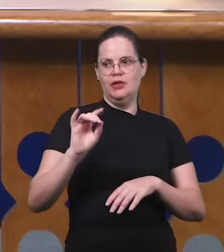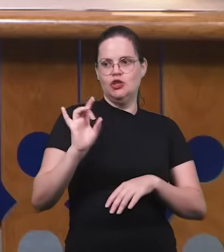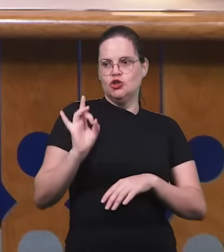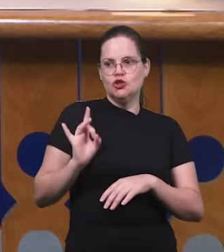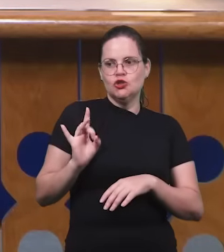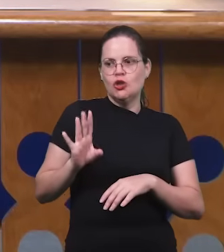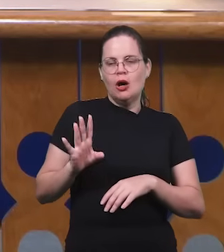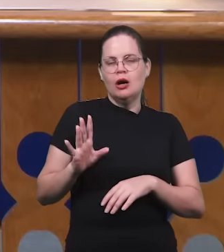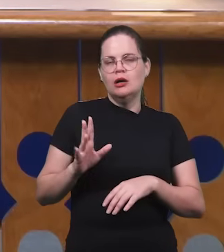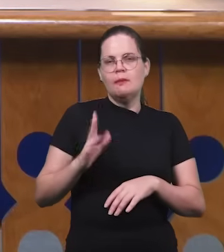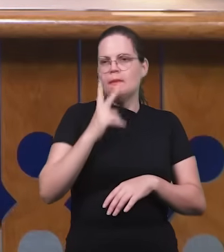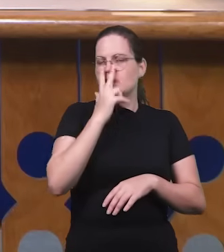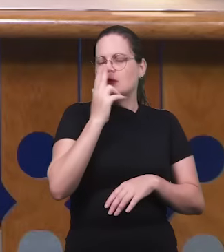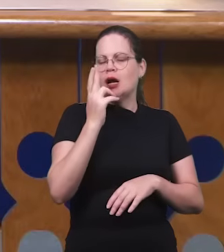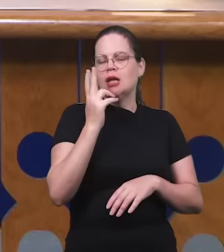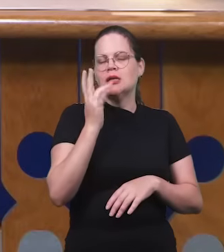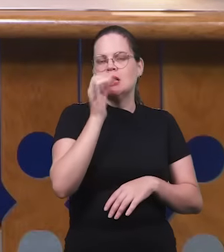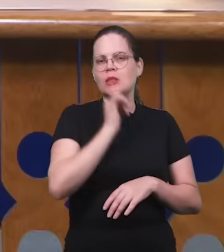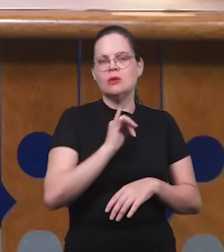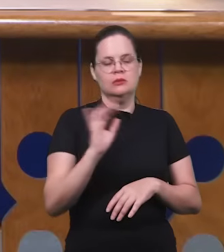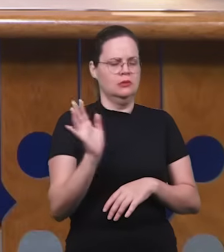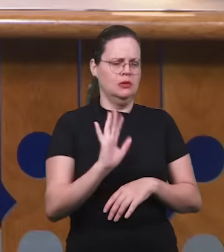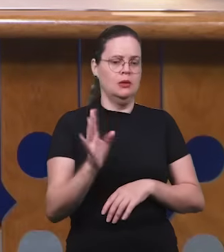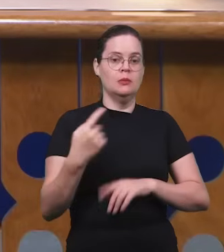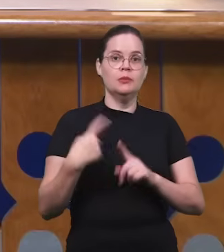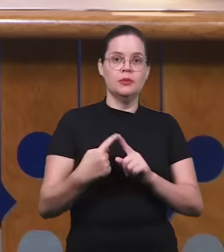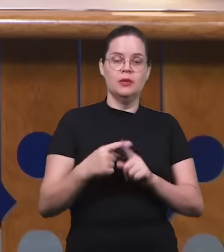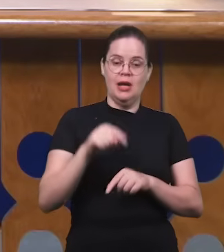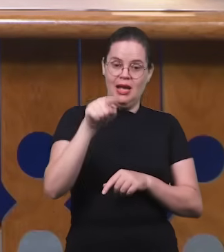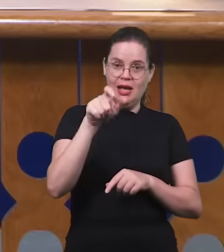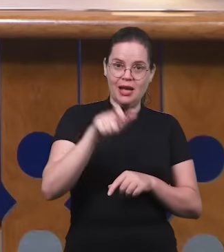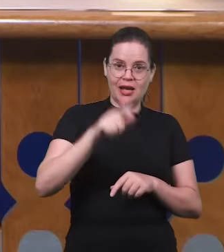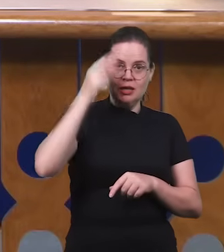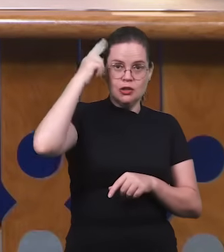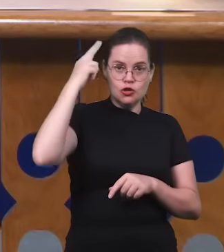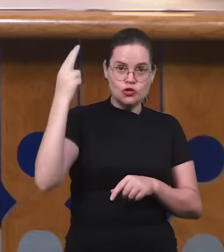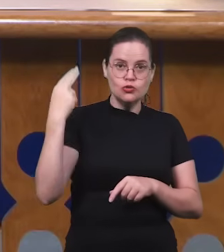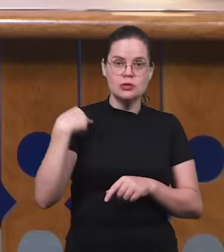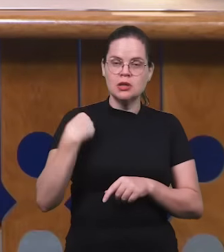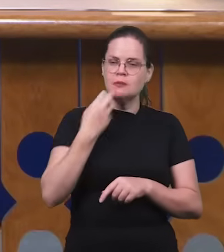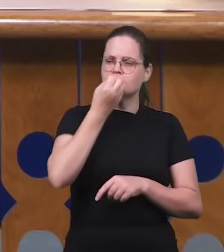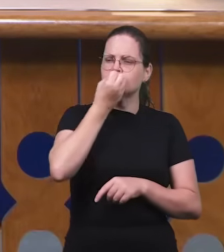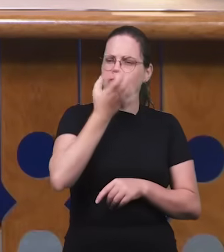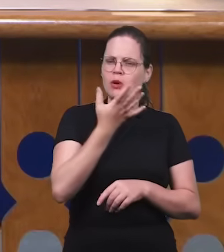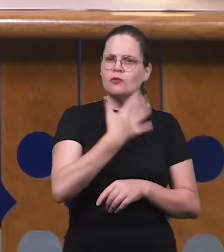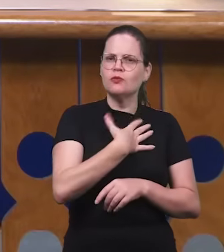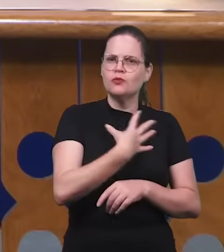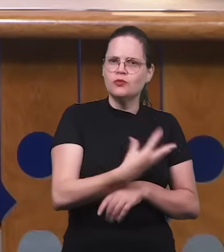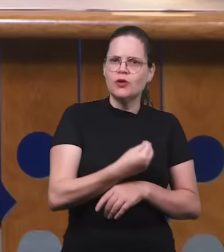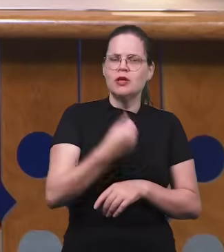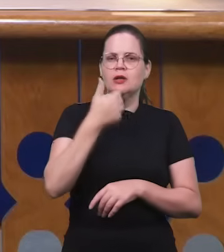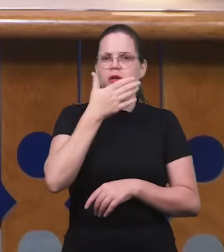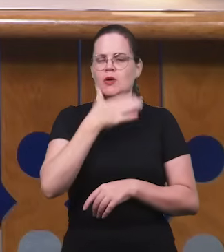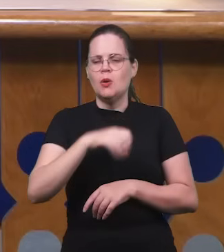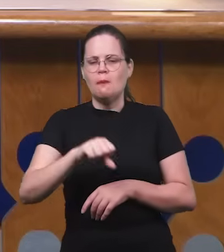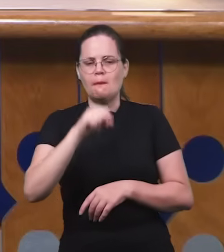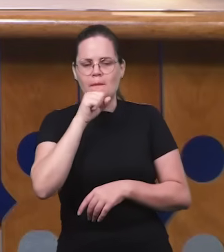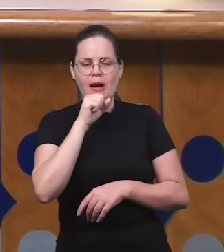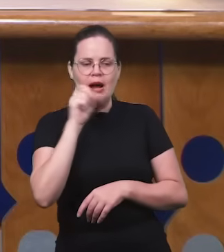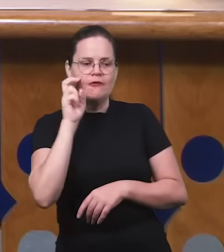Não, José dava ao pai motivos para isso. Os irmãos vão encontrar isso aqui no segundo slide que eu